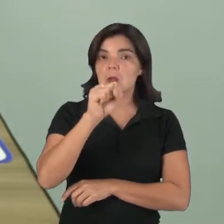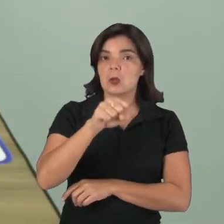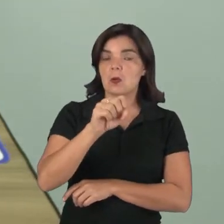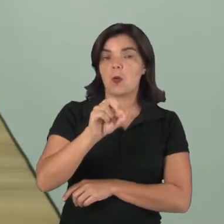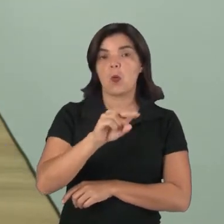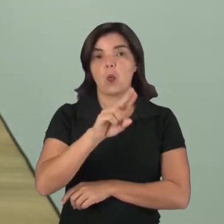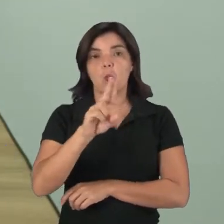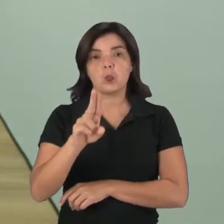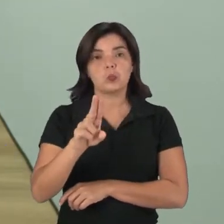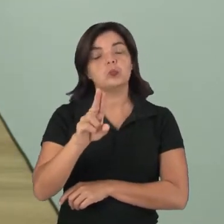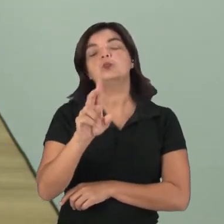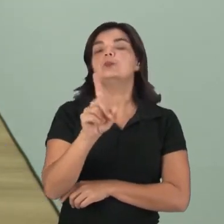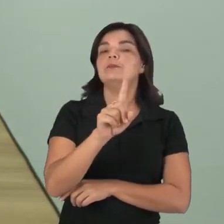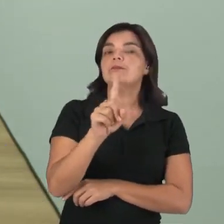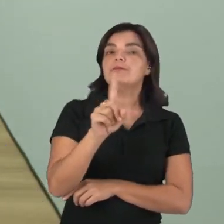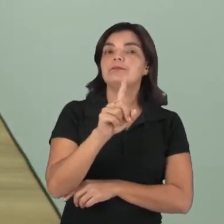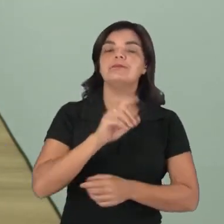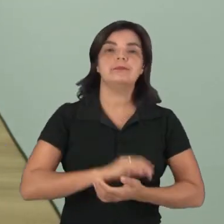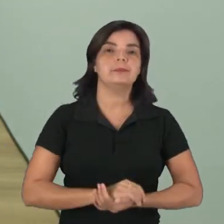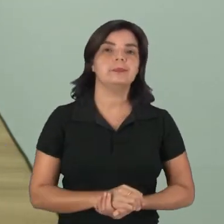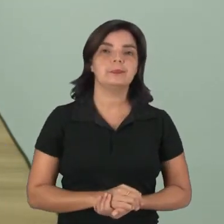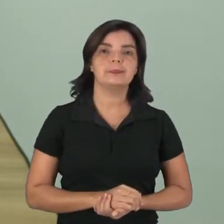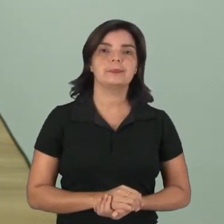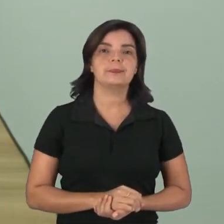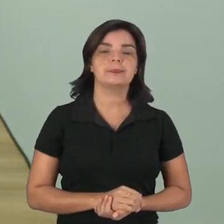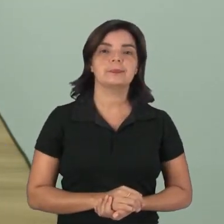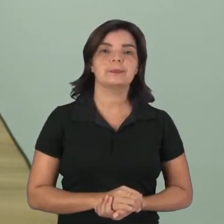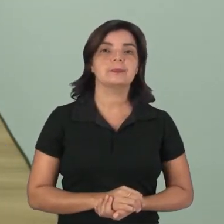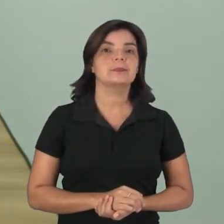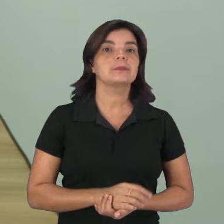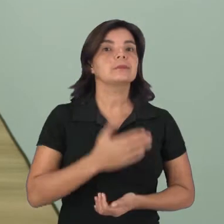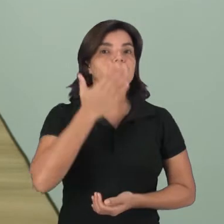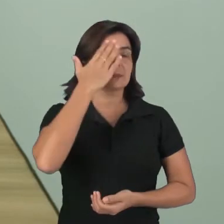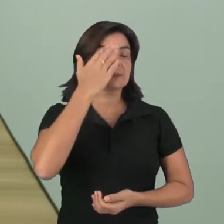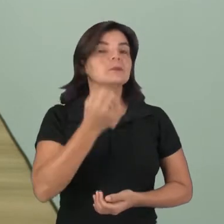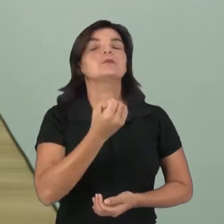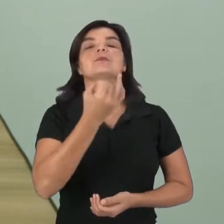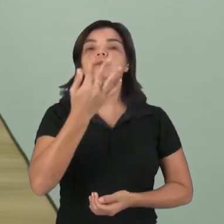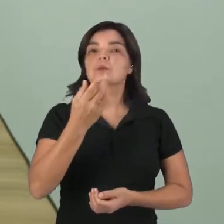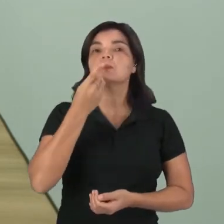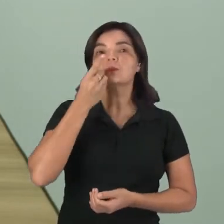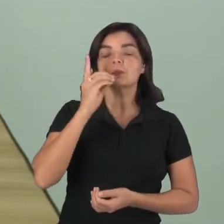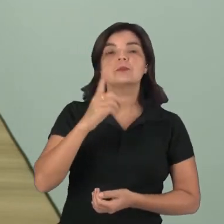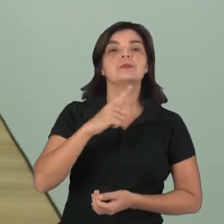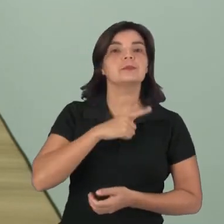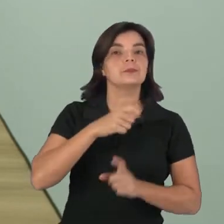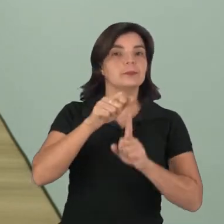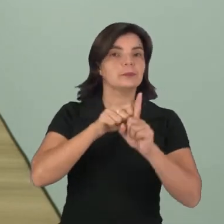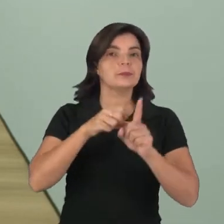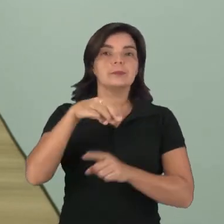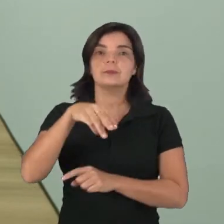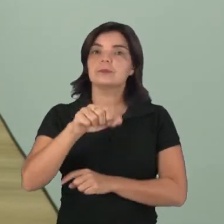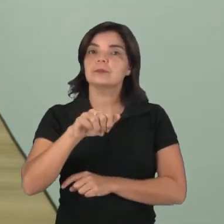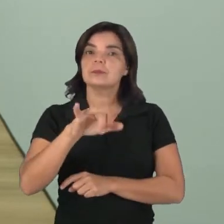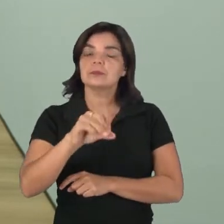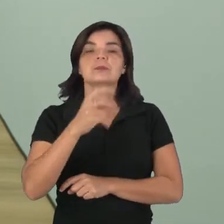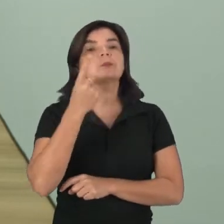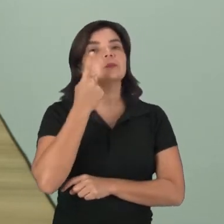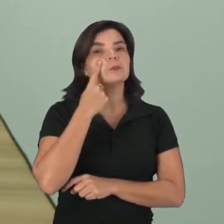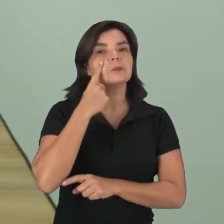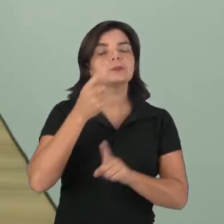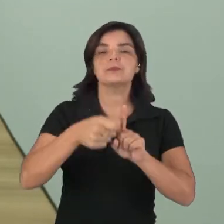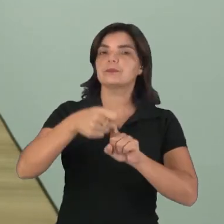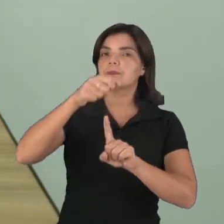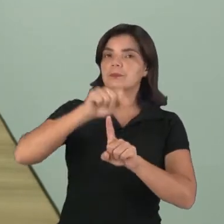sim sim ou não para saber quantos dias tem o mês de maio nós vamos